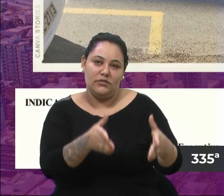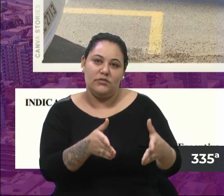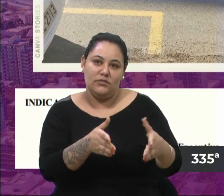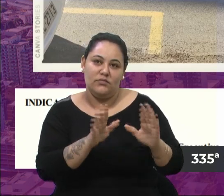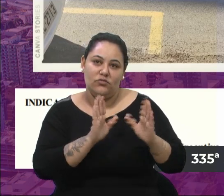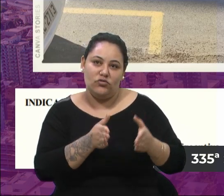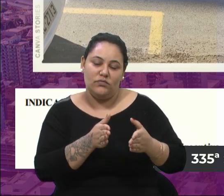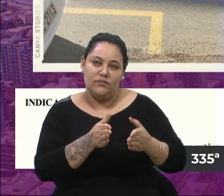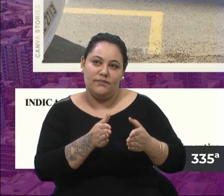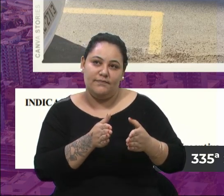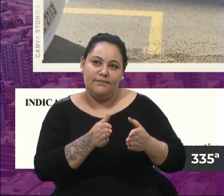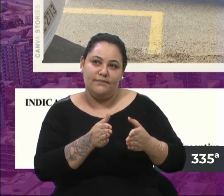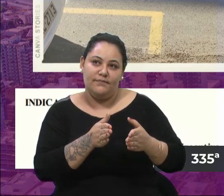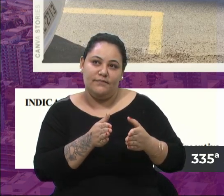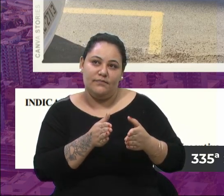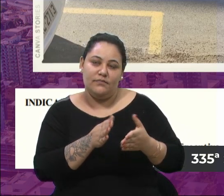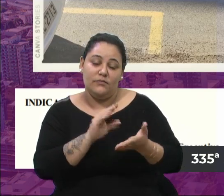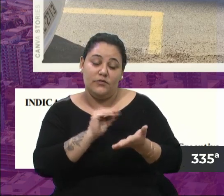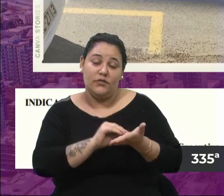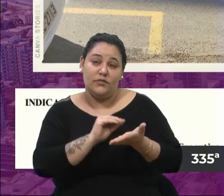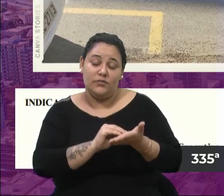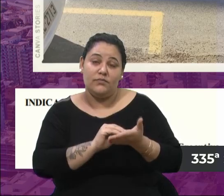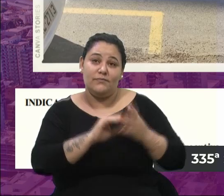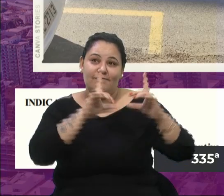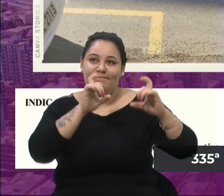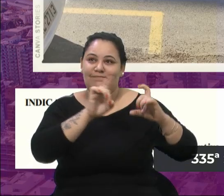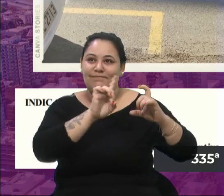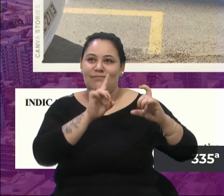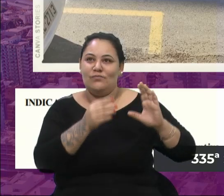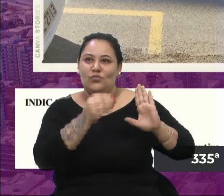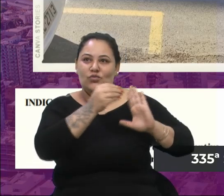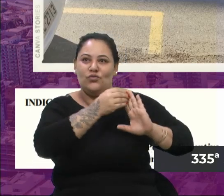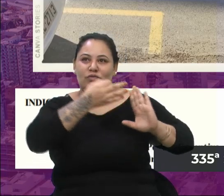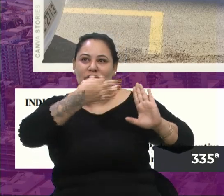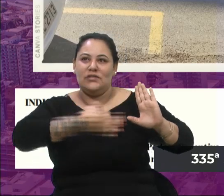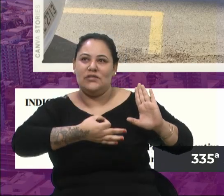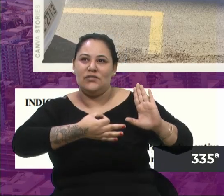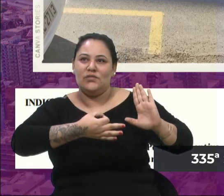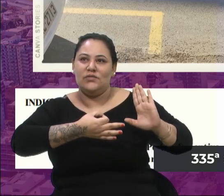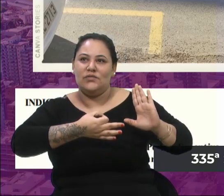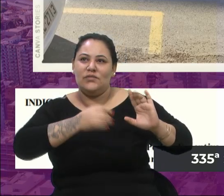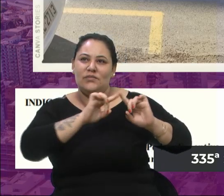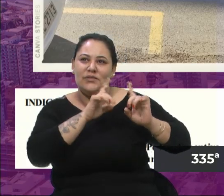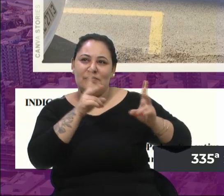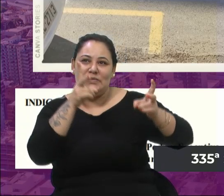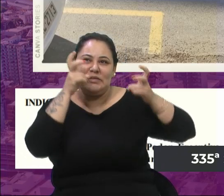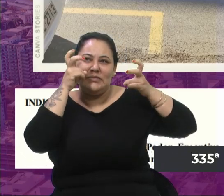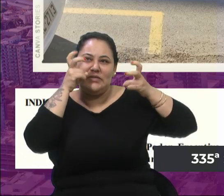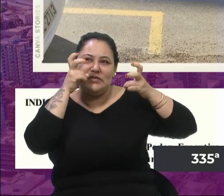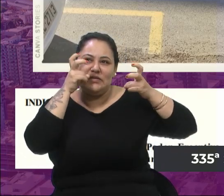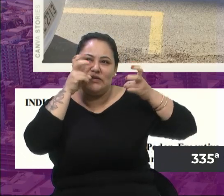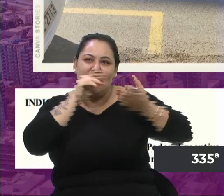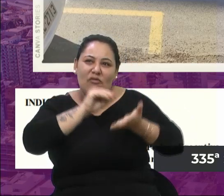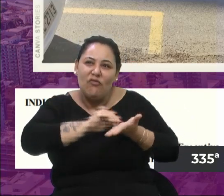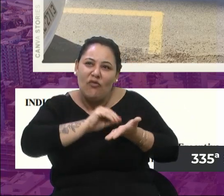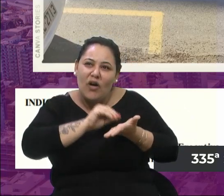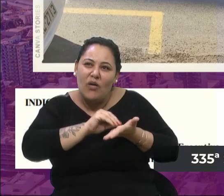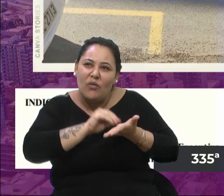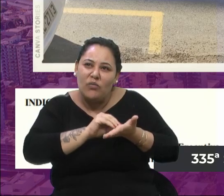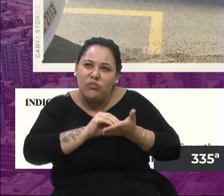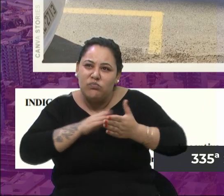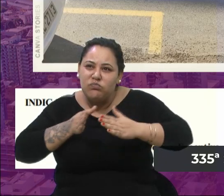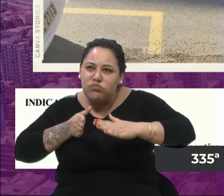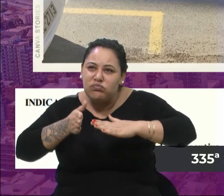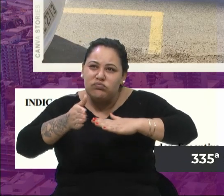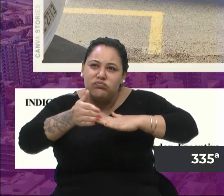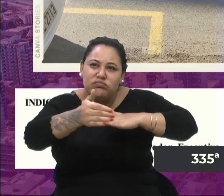asfaltada, falta na foto, não aparece, ou talvez ali mais adiante, dá para notar um pedaço ali do guarda-reio. Essa